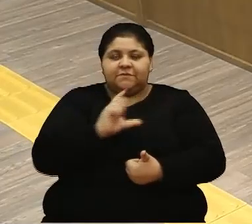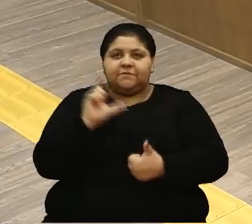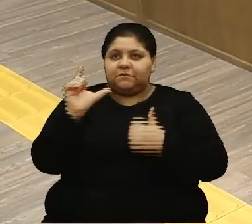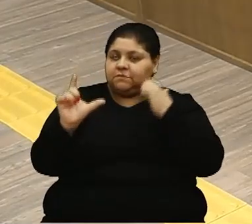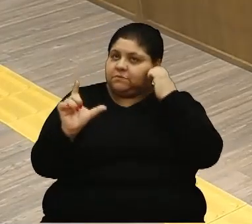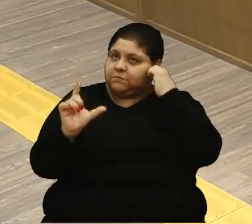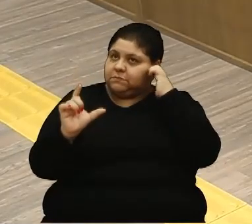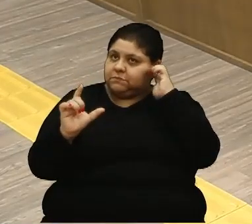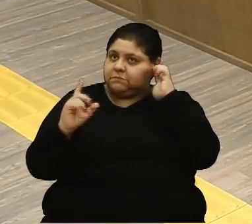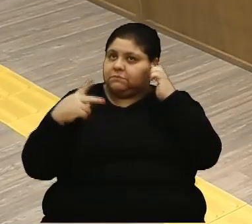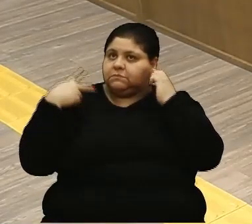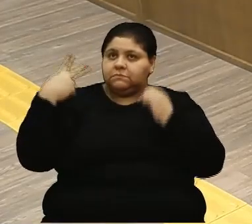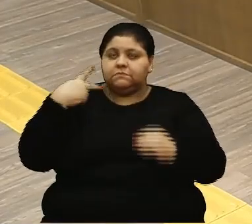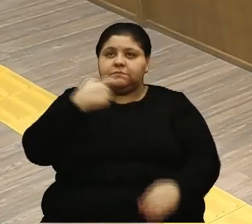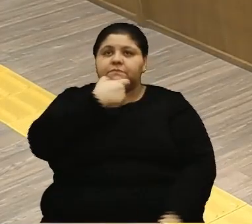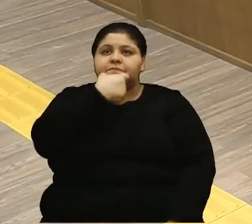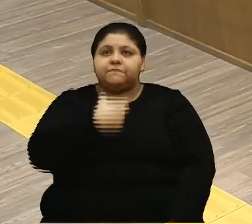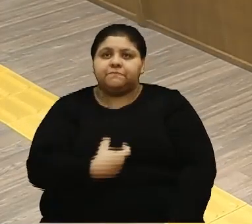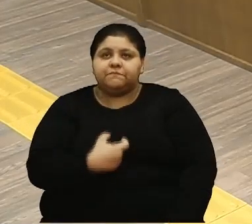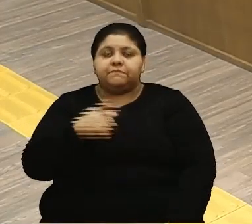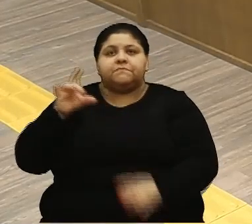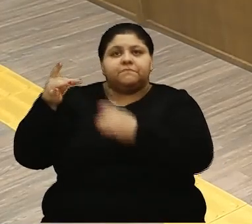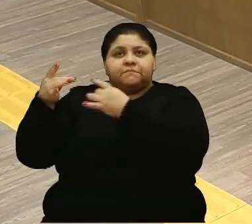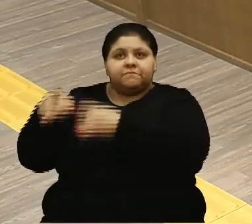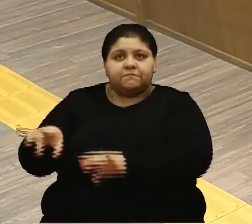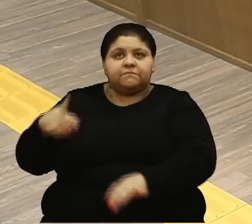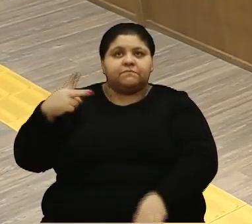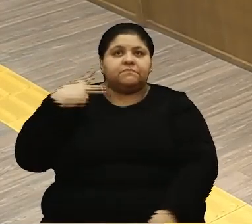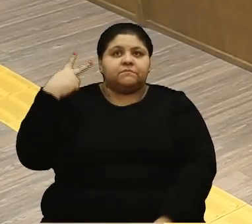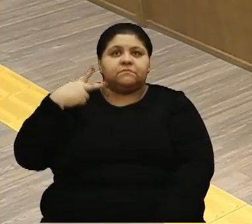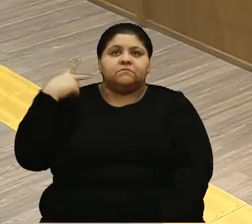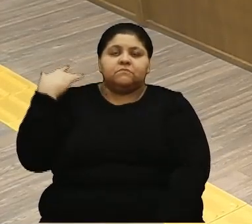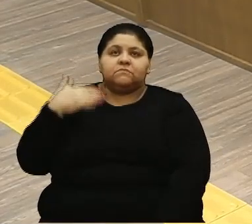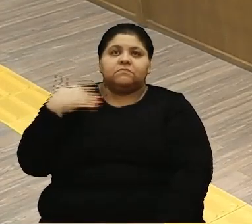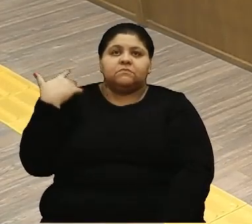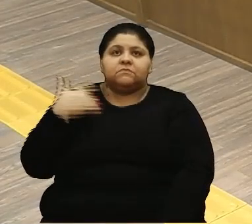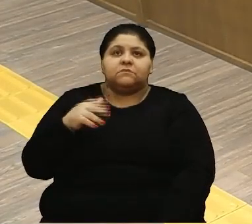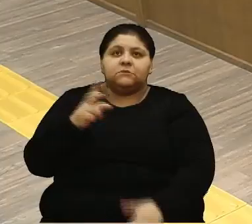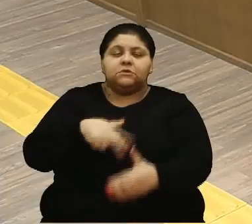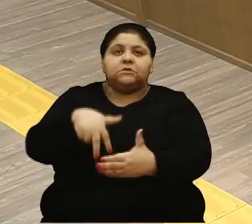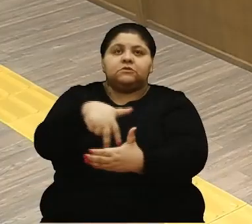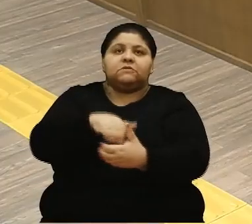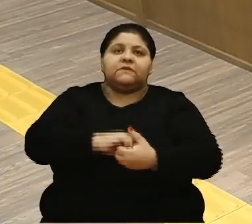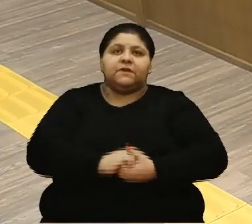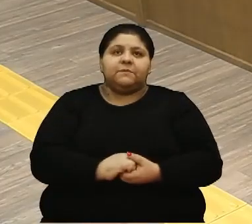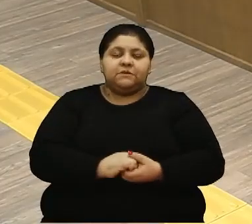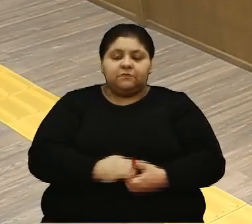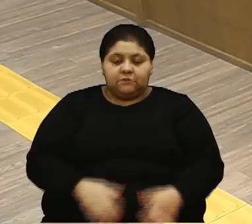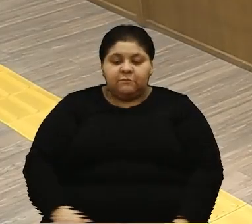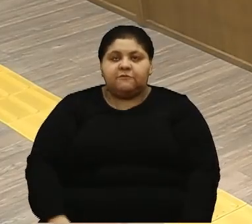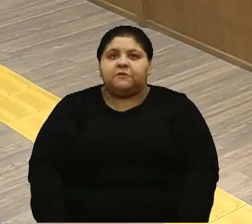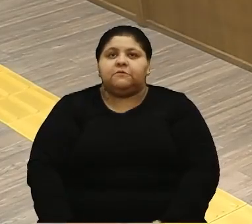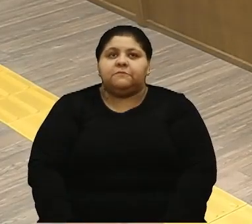palavra, vereador Cristiano Becker. Prejudicado, vereadora Andressa Marques, da tribuna.